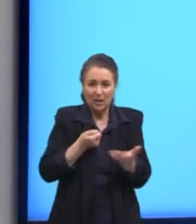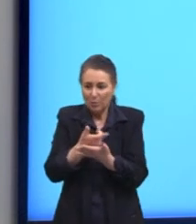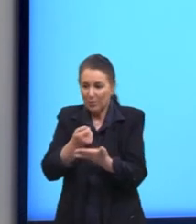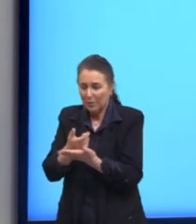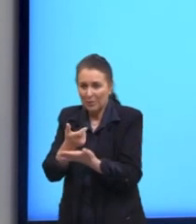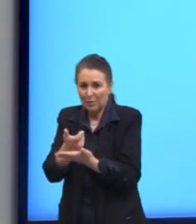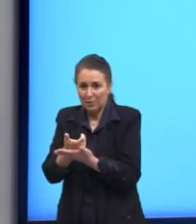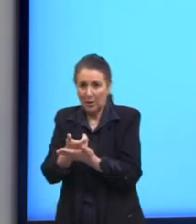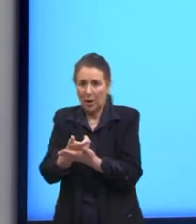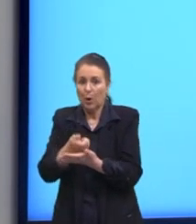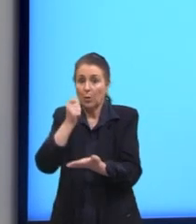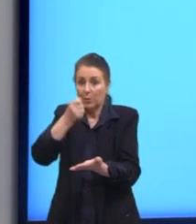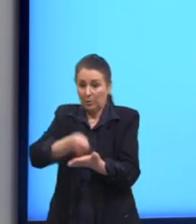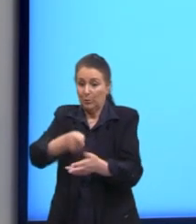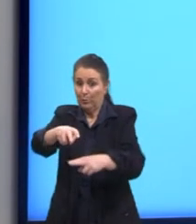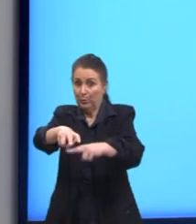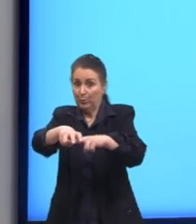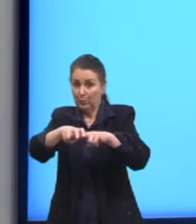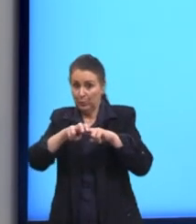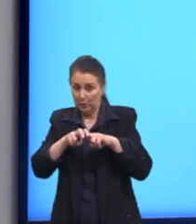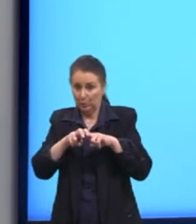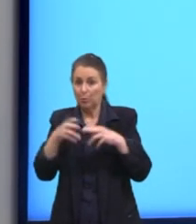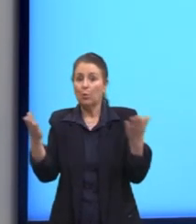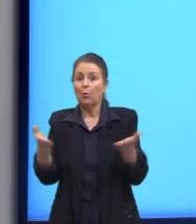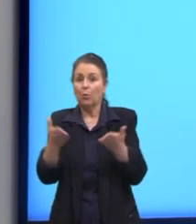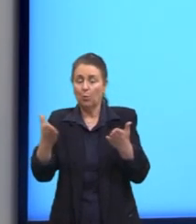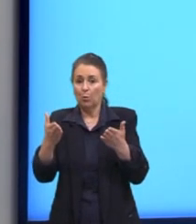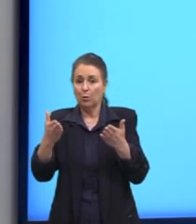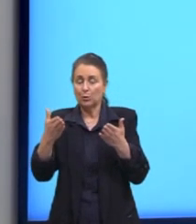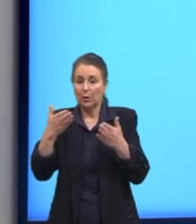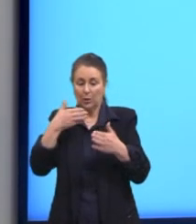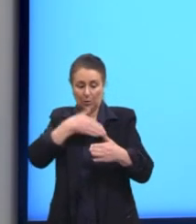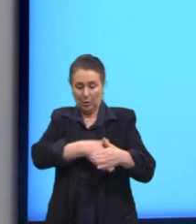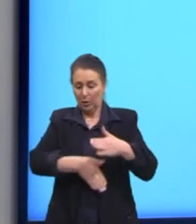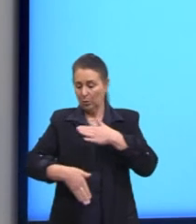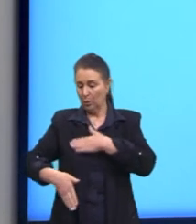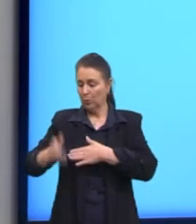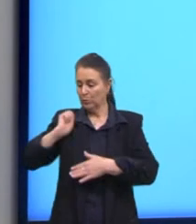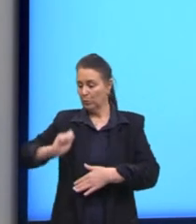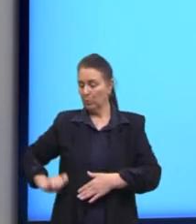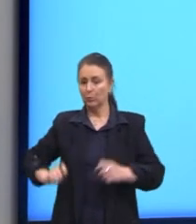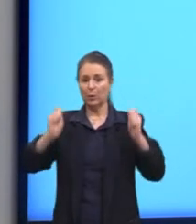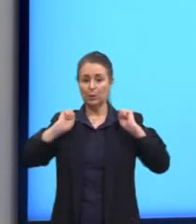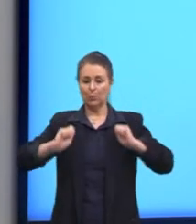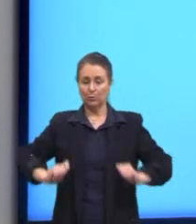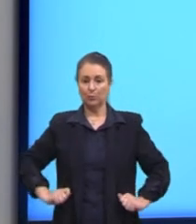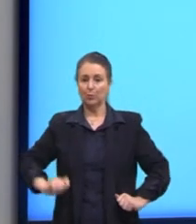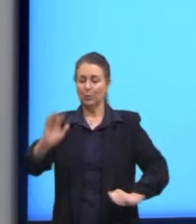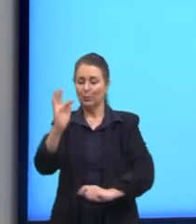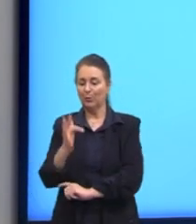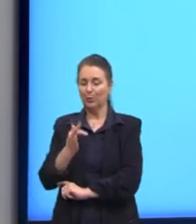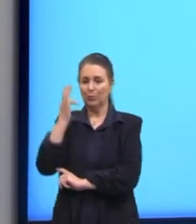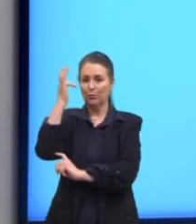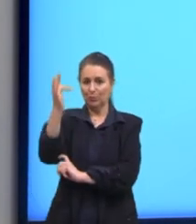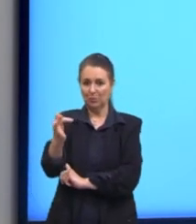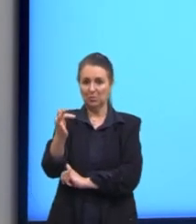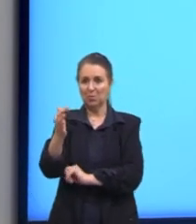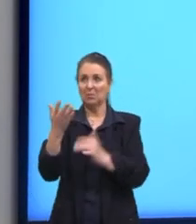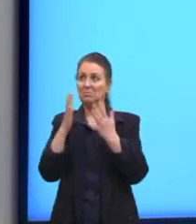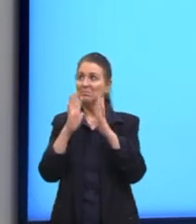obrigatório. Por esse motivo, carregamos hoje nos bolsos, bolsas e mochilas o futuro tão